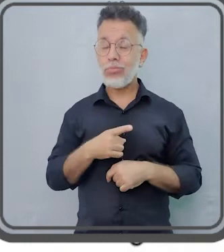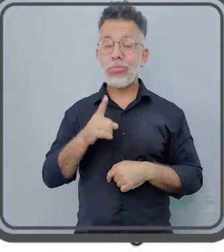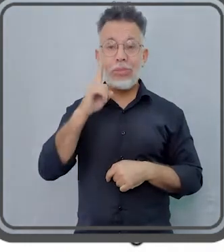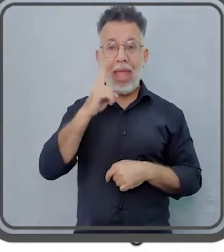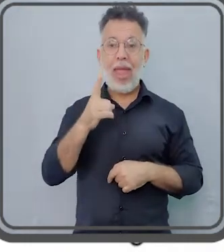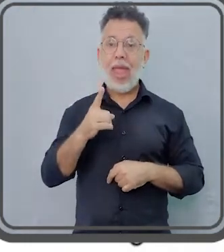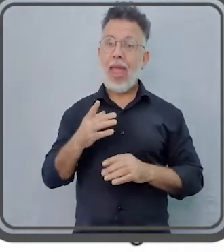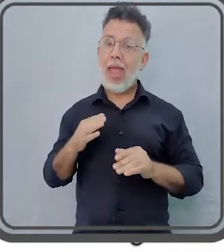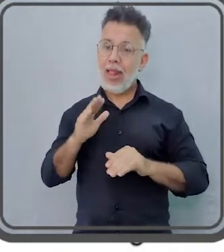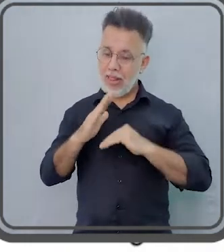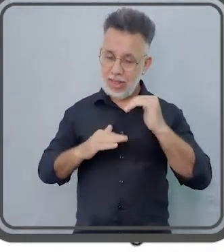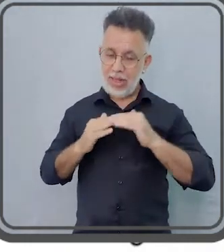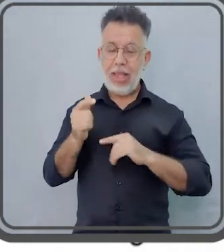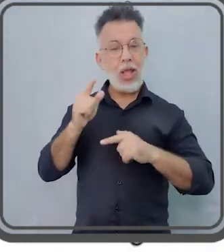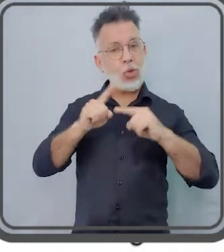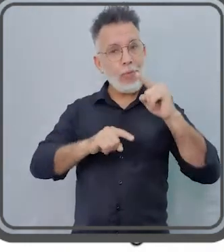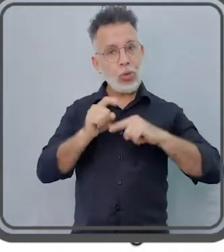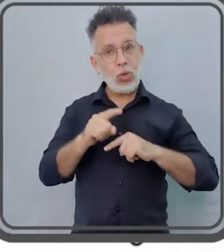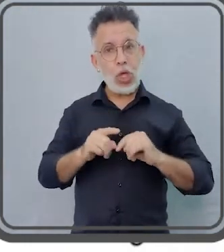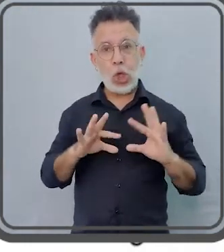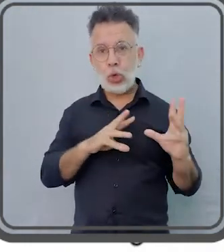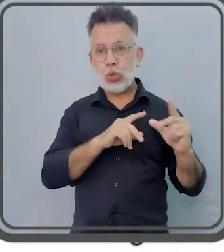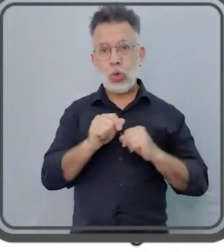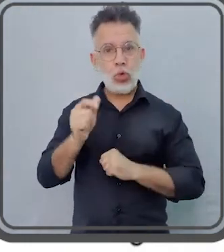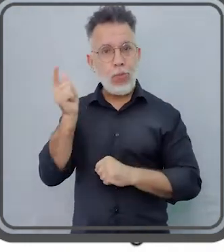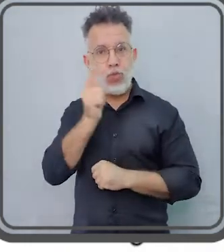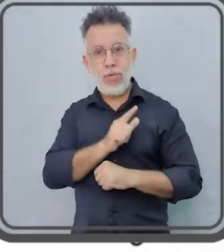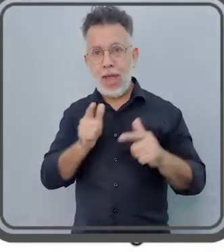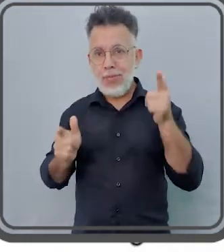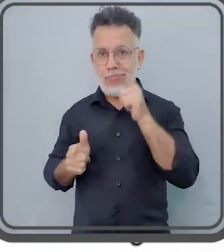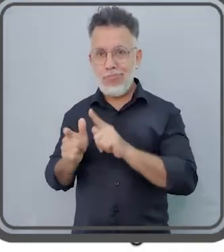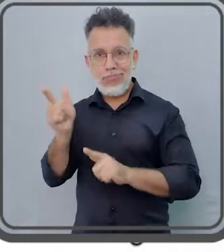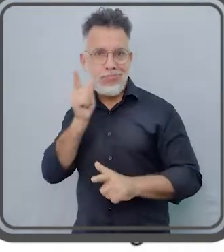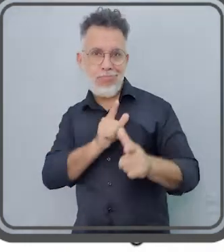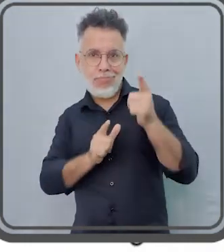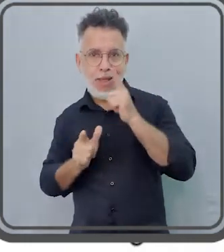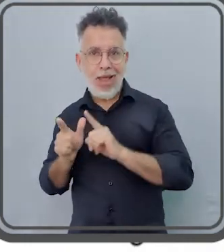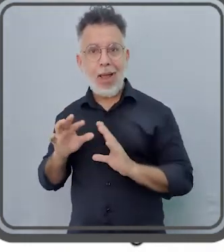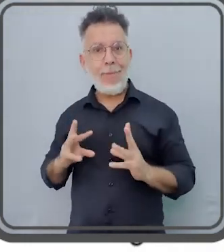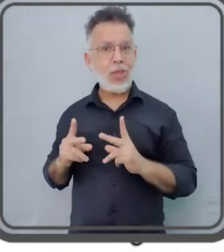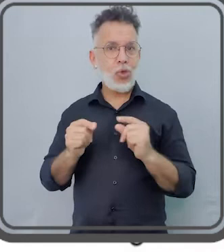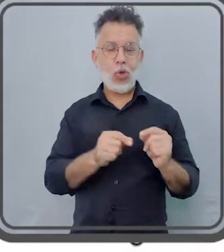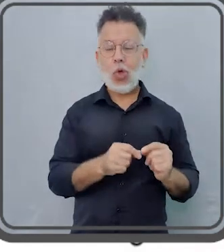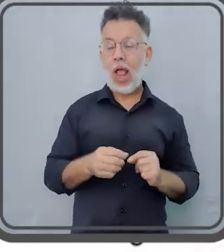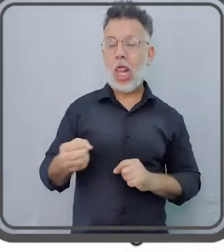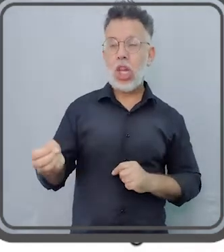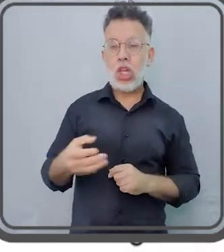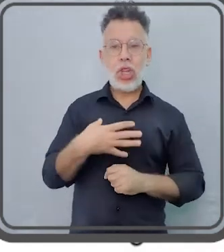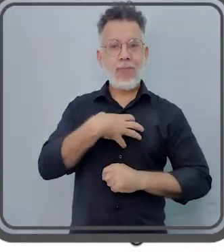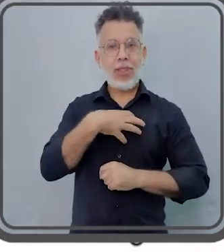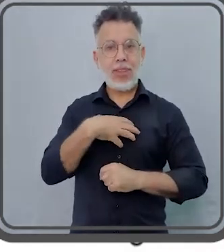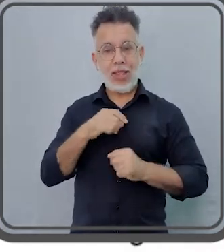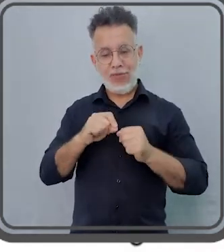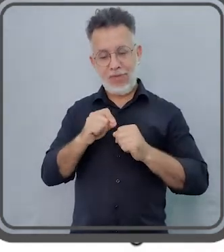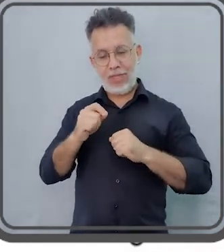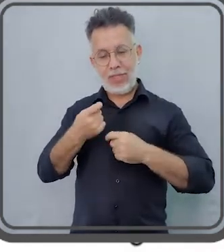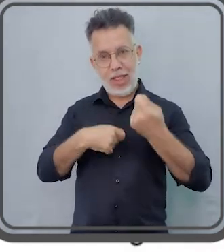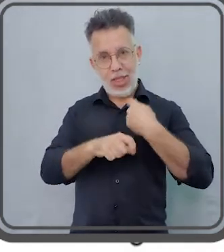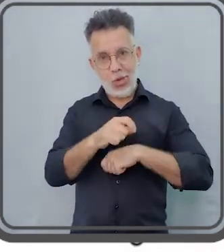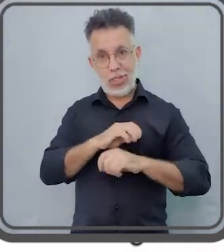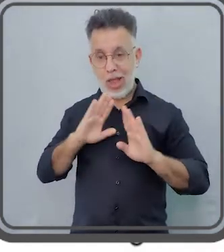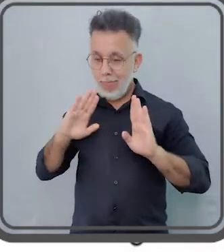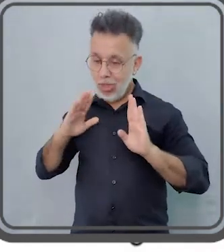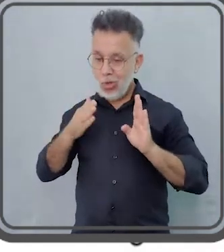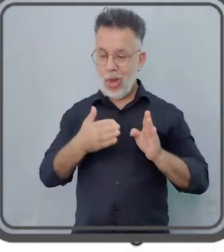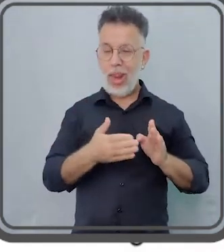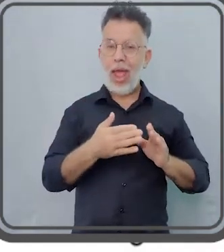ganha, sabe? É um ganha-ganha para todo mundo. Acho que a nova maneira de fazer negócio, com esse olhar para a diversidade, com